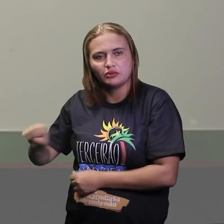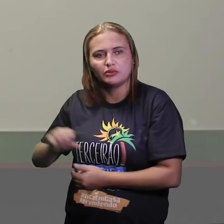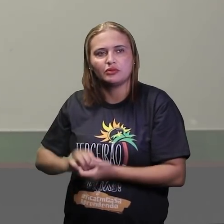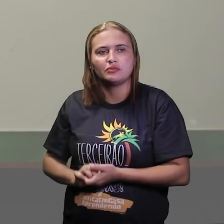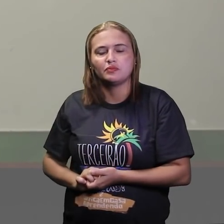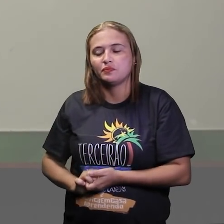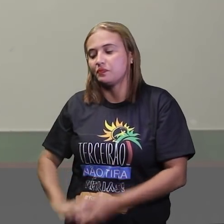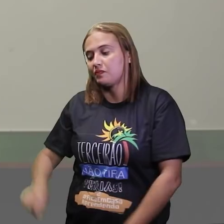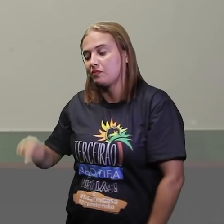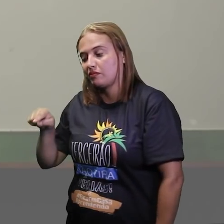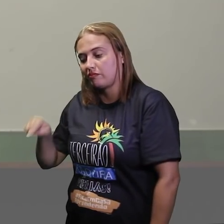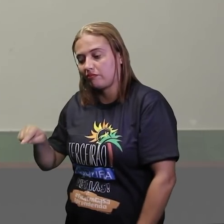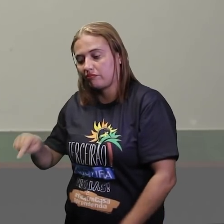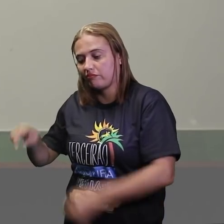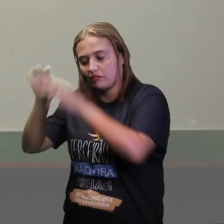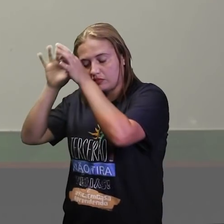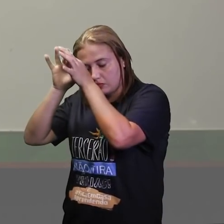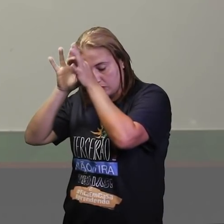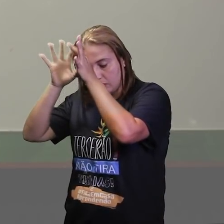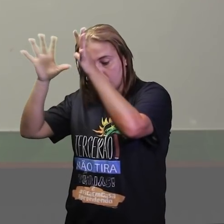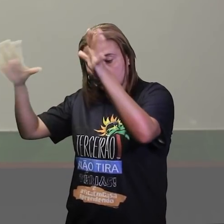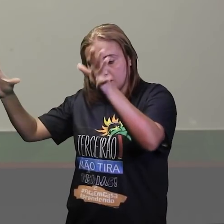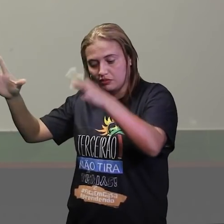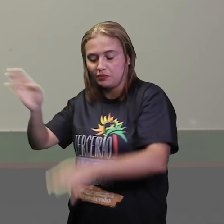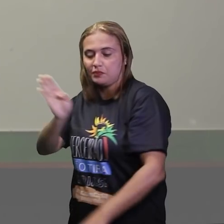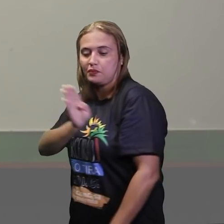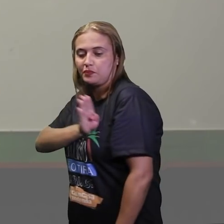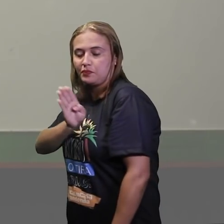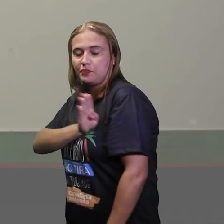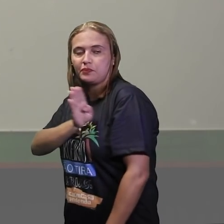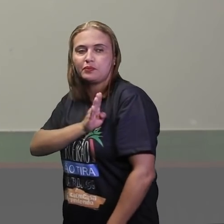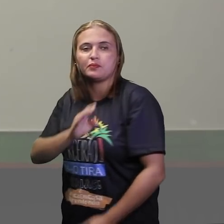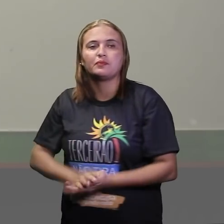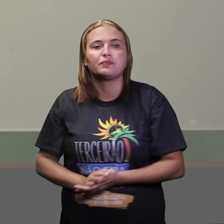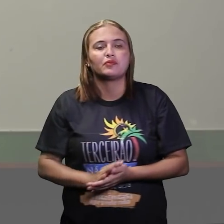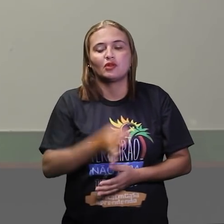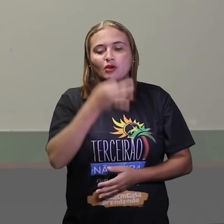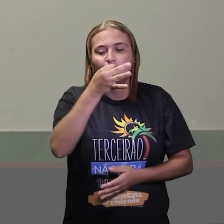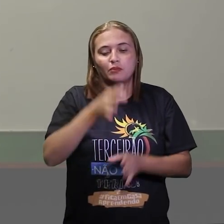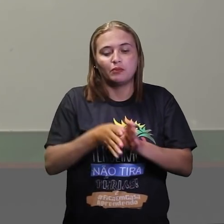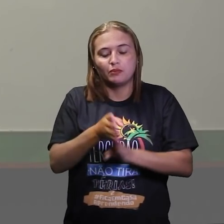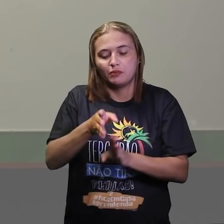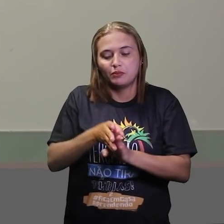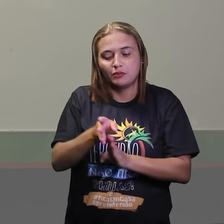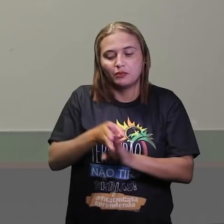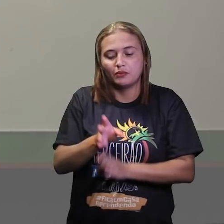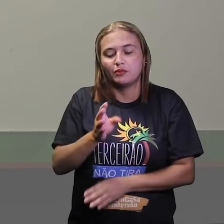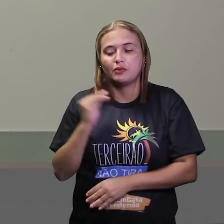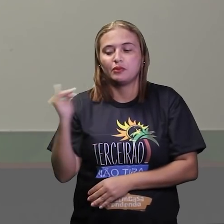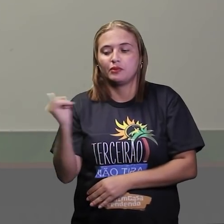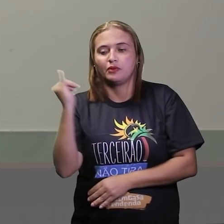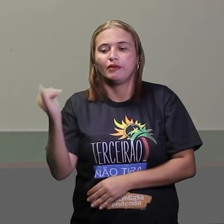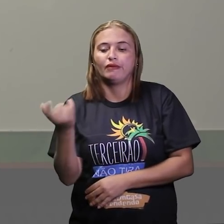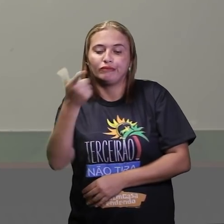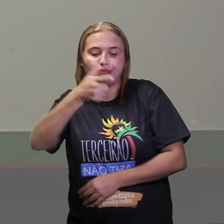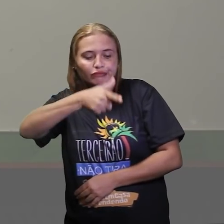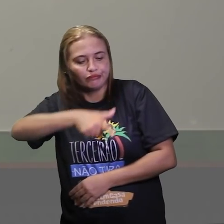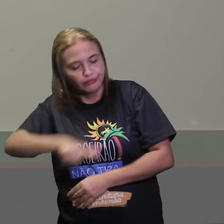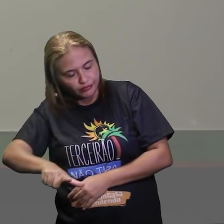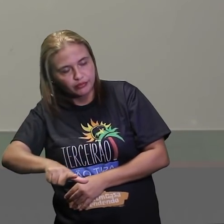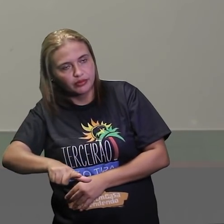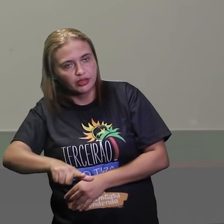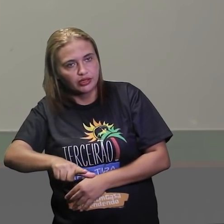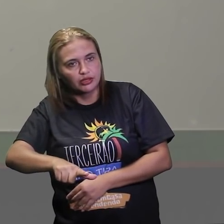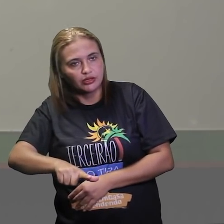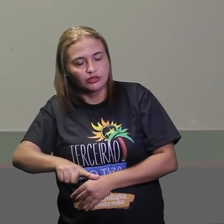disso. Liberalismo, liberalismo burguês. Dica importante, Estado de natureza. Olha como vai repetir a expressão, por isso que eu